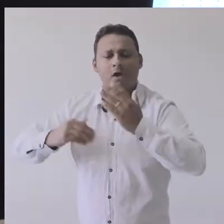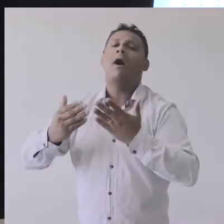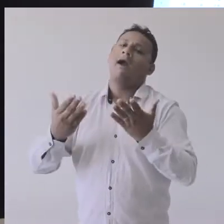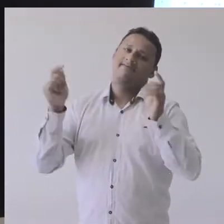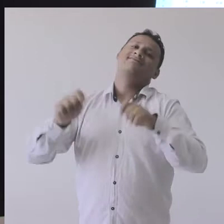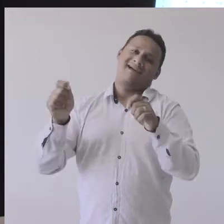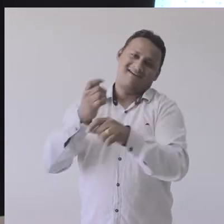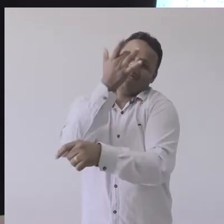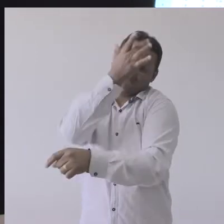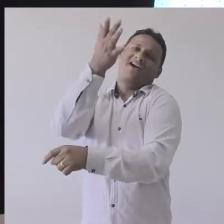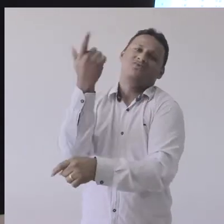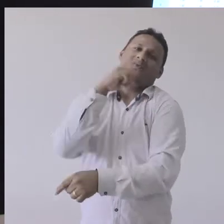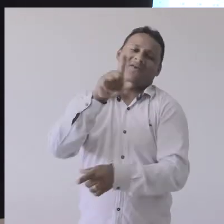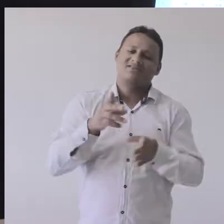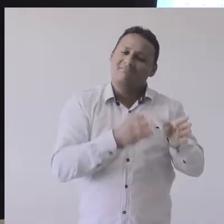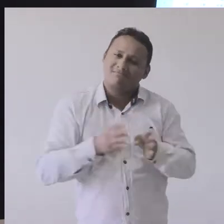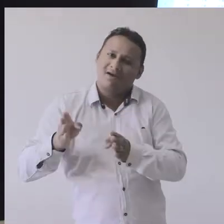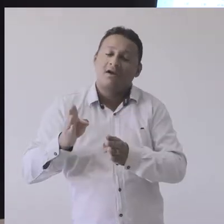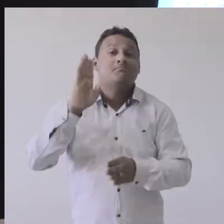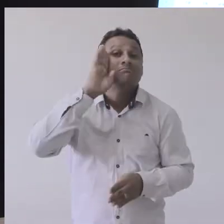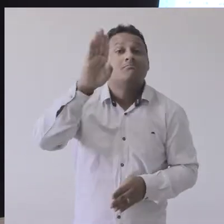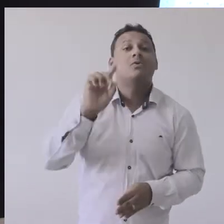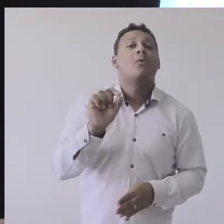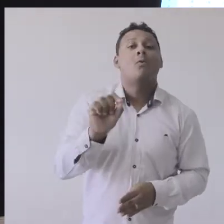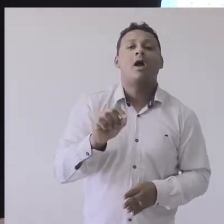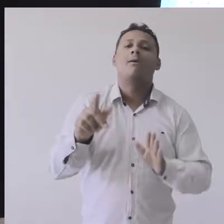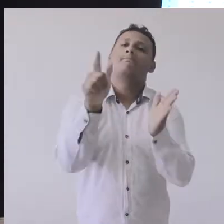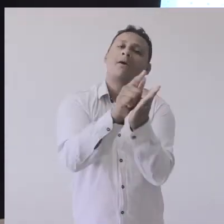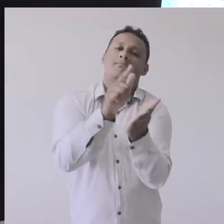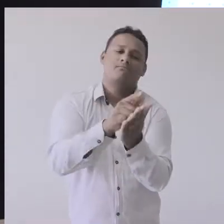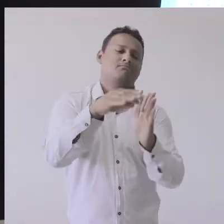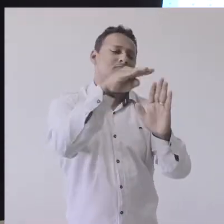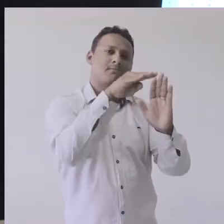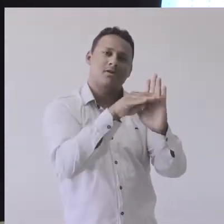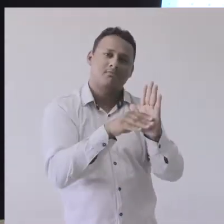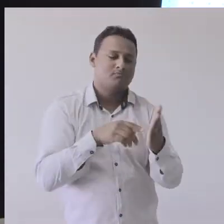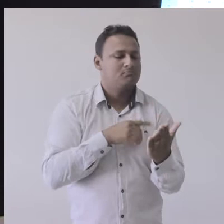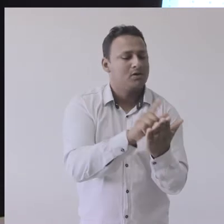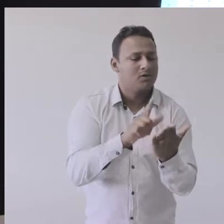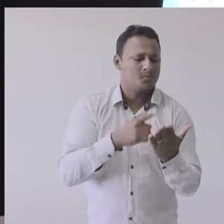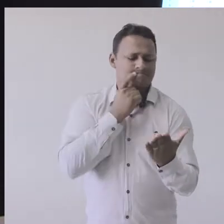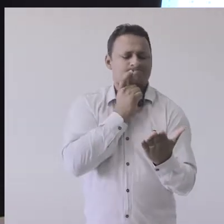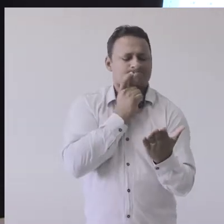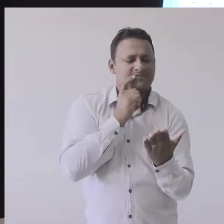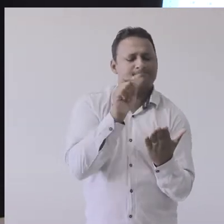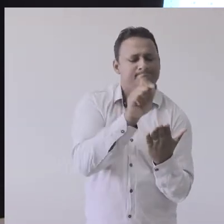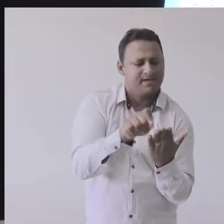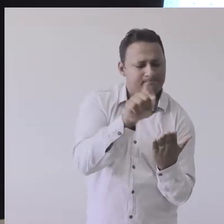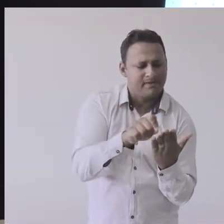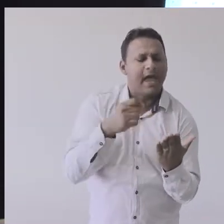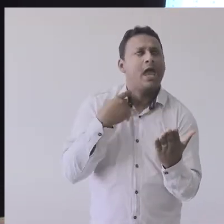realmente é você colocar no papel, né? A gente tem que colocar no papel aquilo que a gente quer, né? Então a gente, literalmente, às vezes a gente pode fazer uma folha de